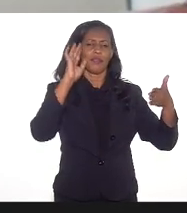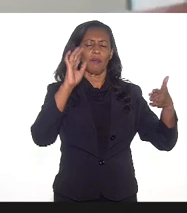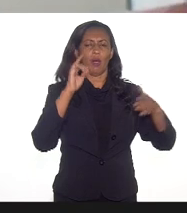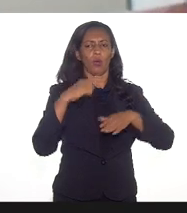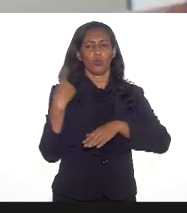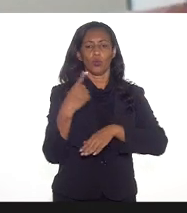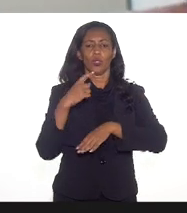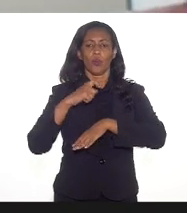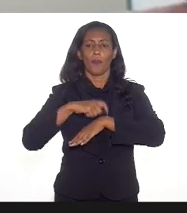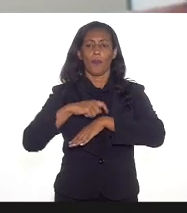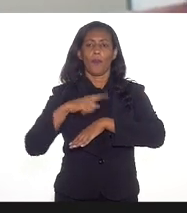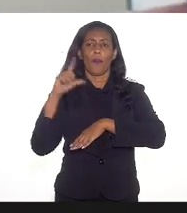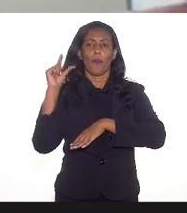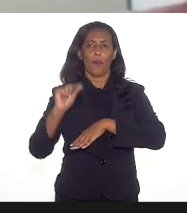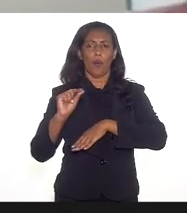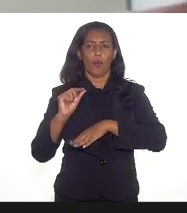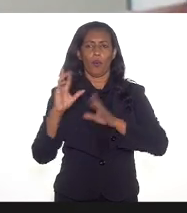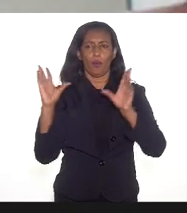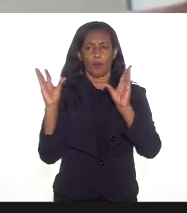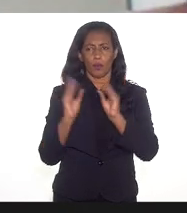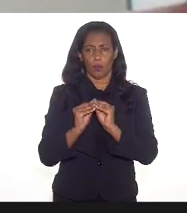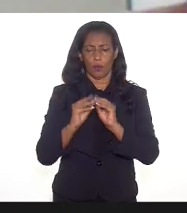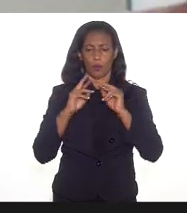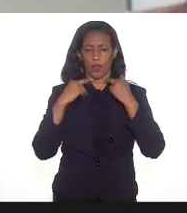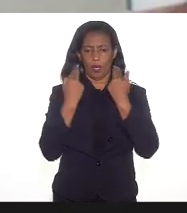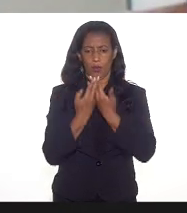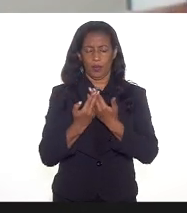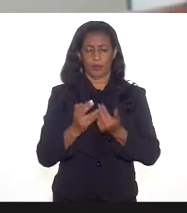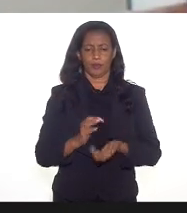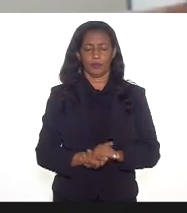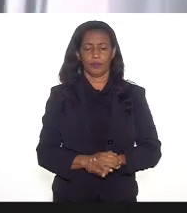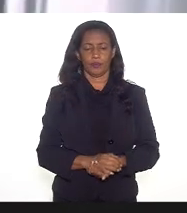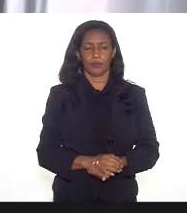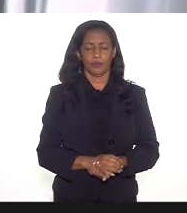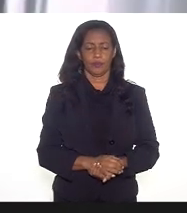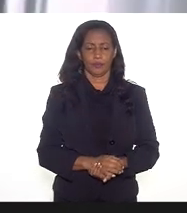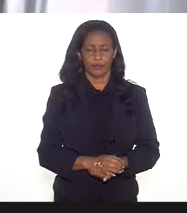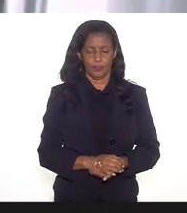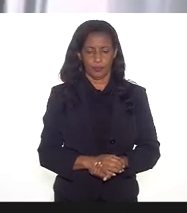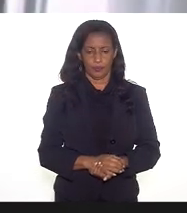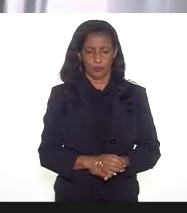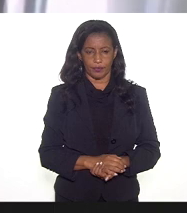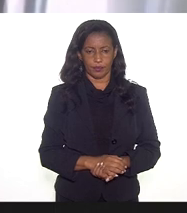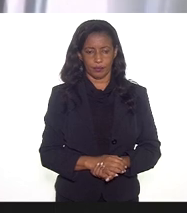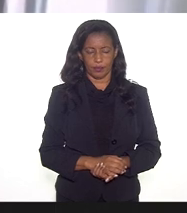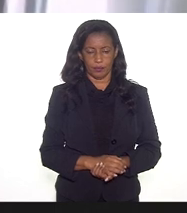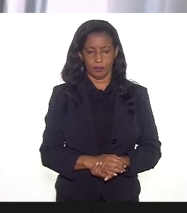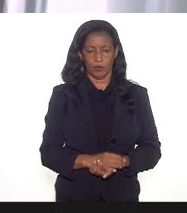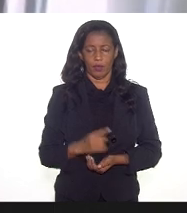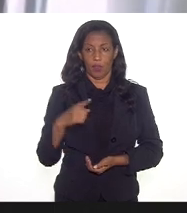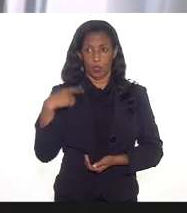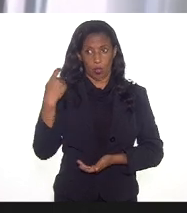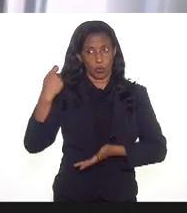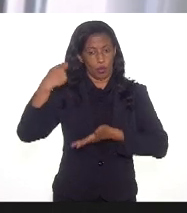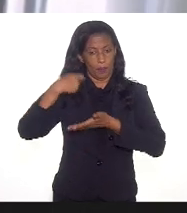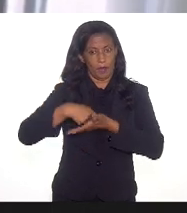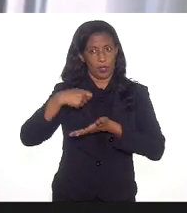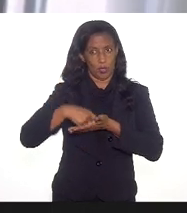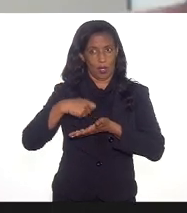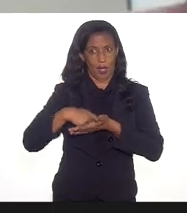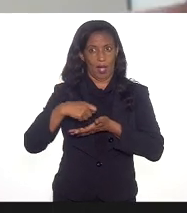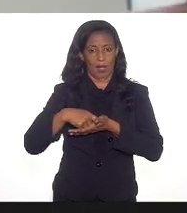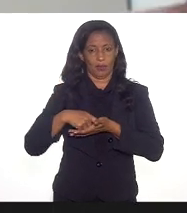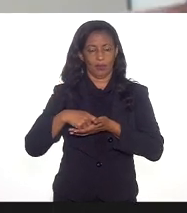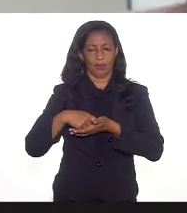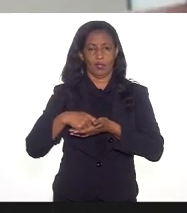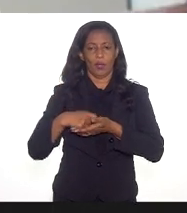tempo para concluir aqui a nossa audiência. Deputado Valdec, se quiser complementar alguma coisa. Nós estamos sendo já pressionados pela TV Alerj por causa